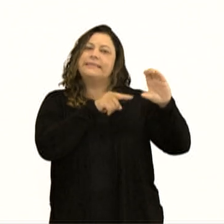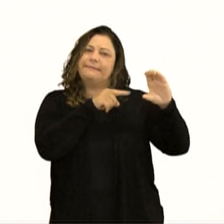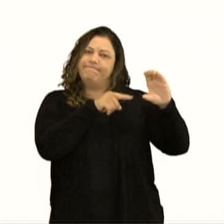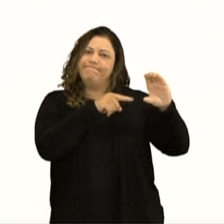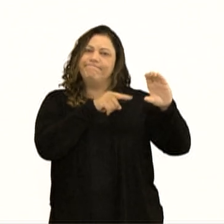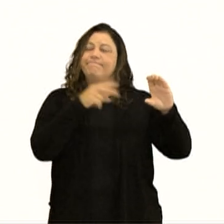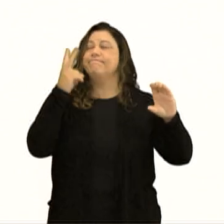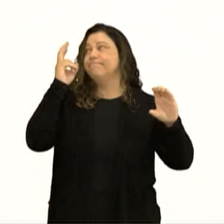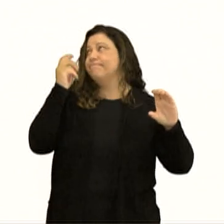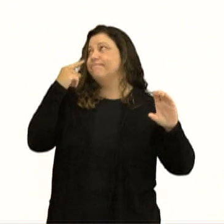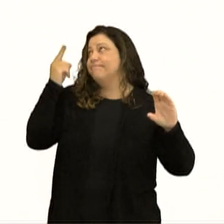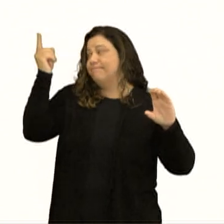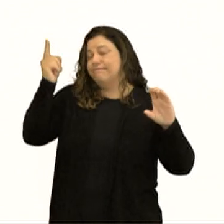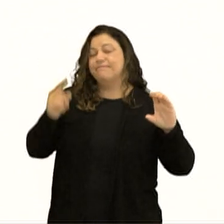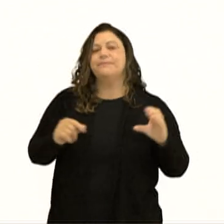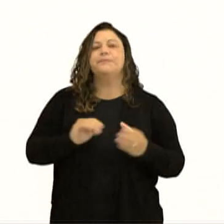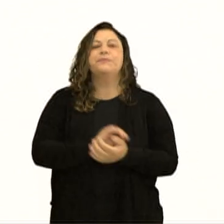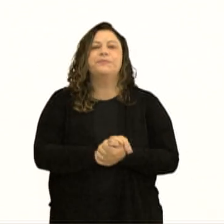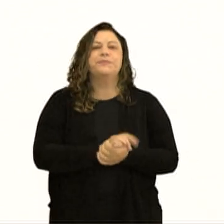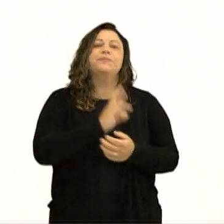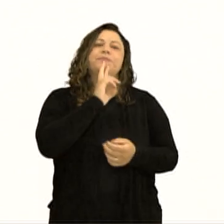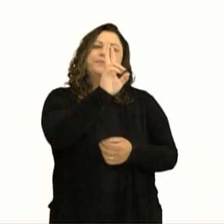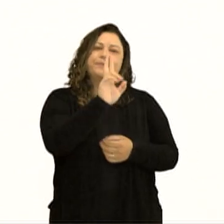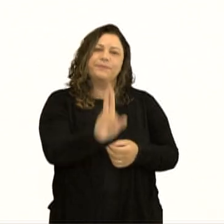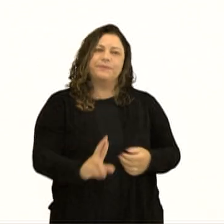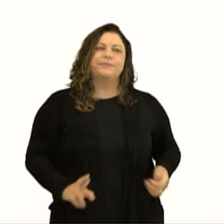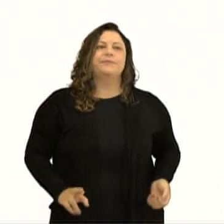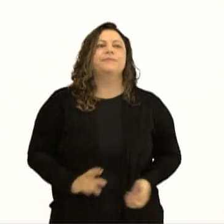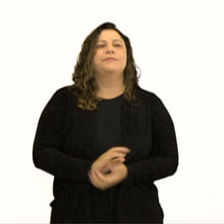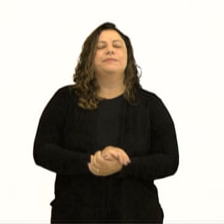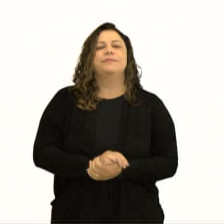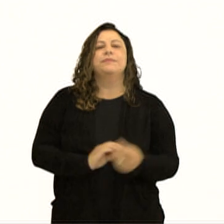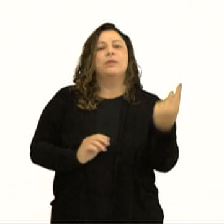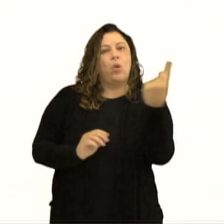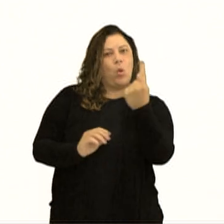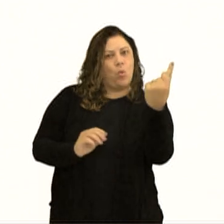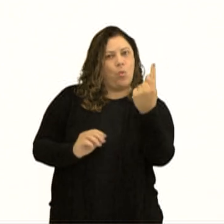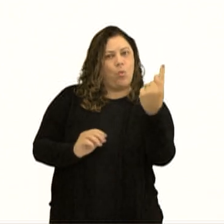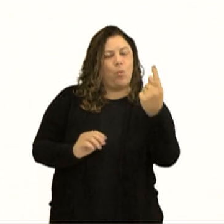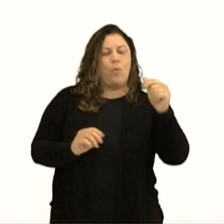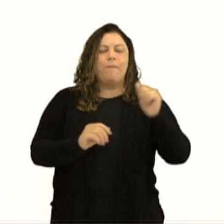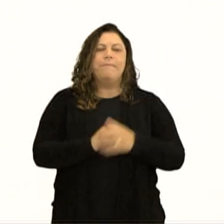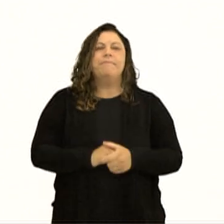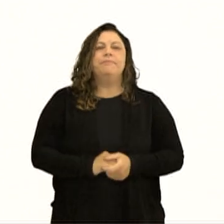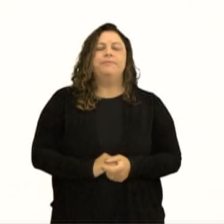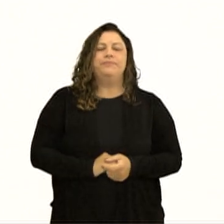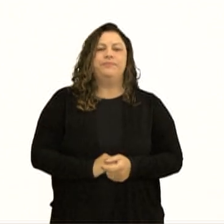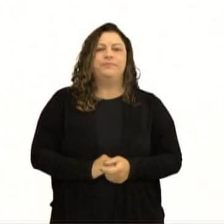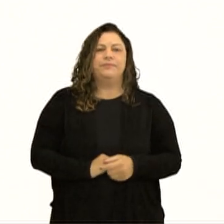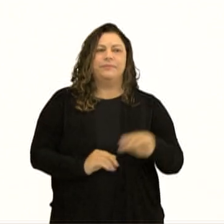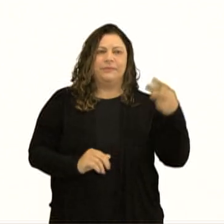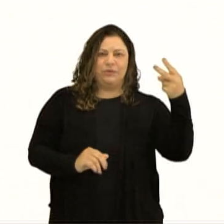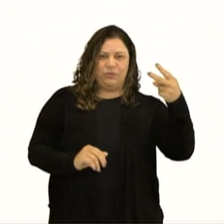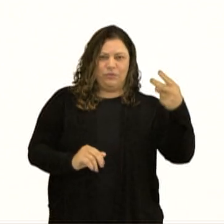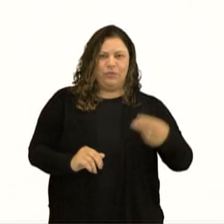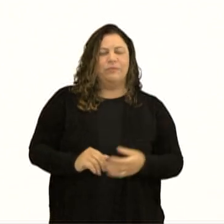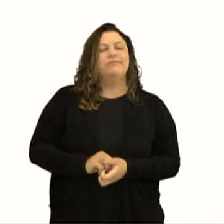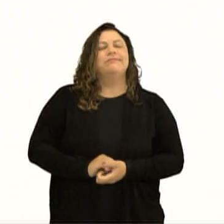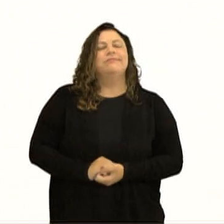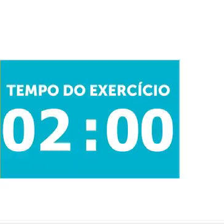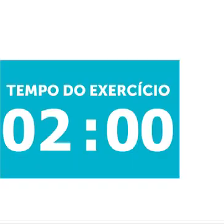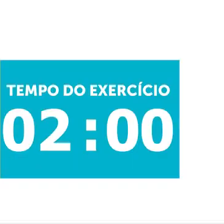C, o Central Park? Vamos responder? Então, número 1, A, B ou C? Número 2, A, B ou C? Let's